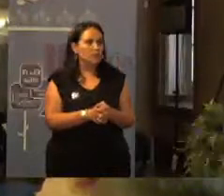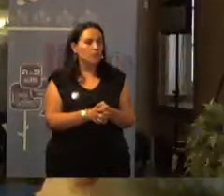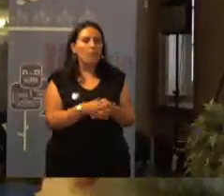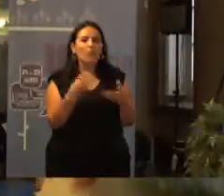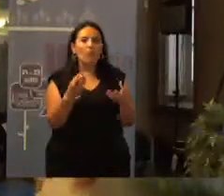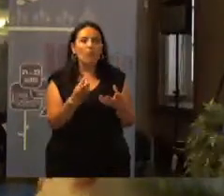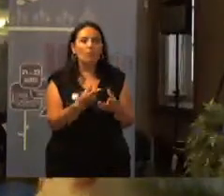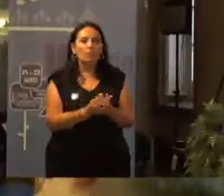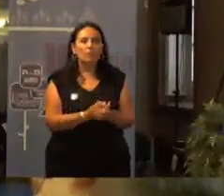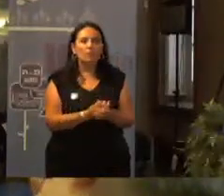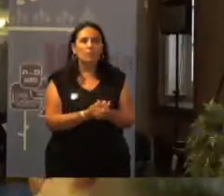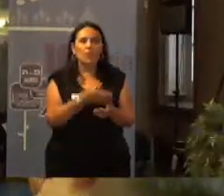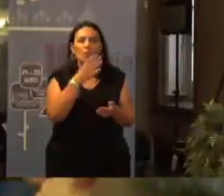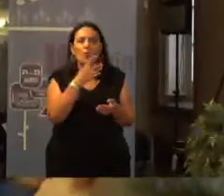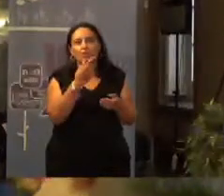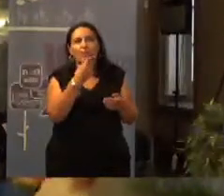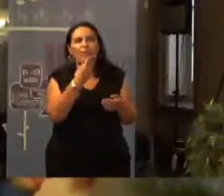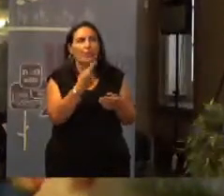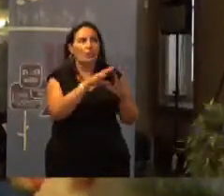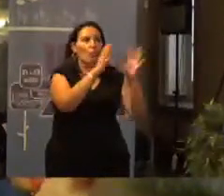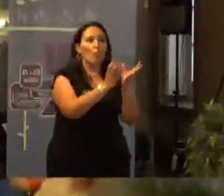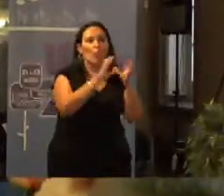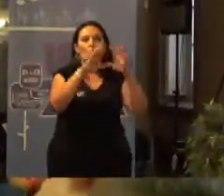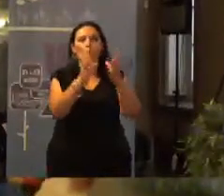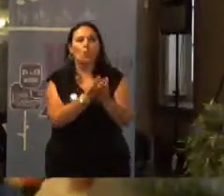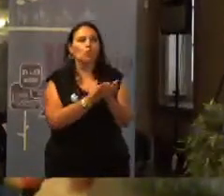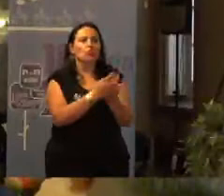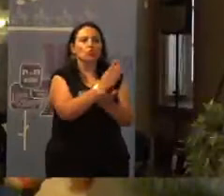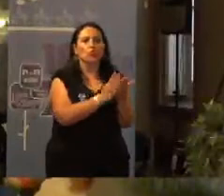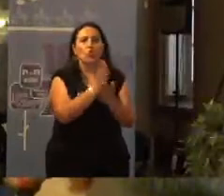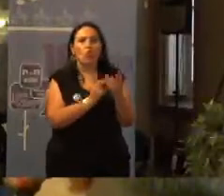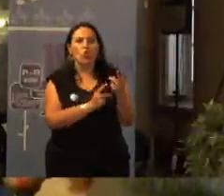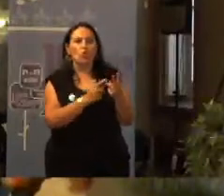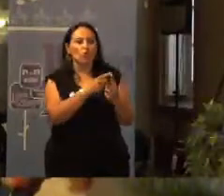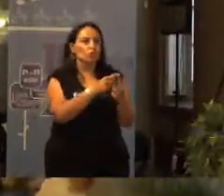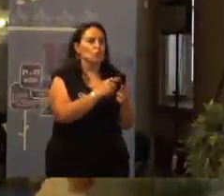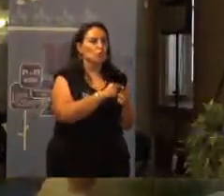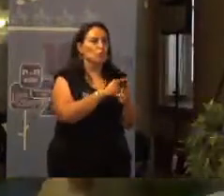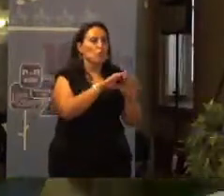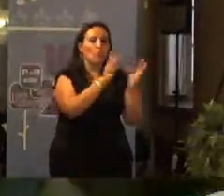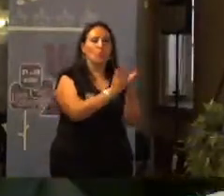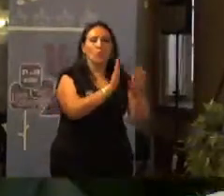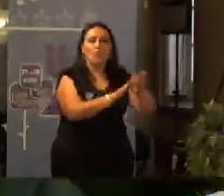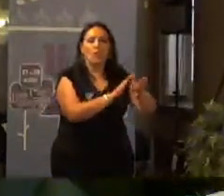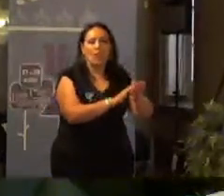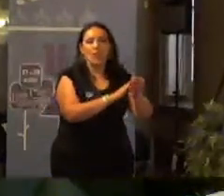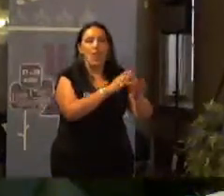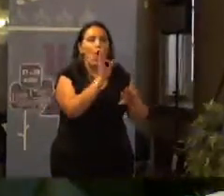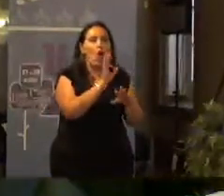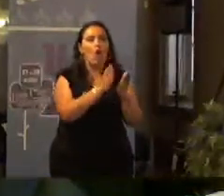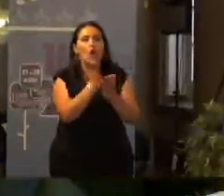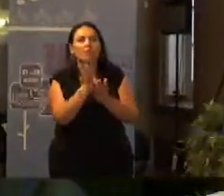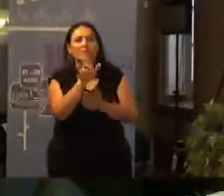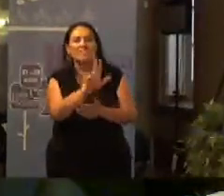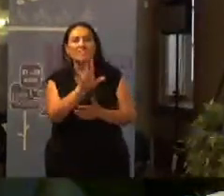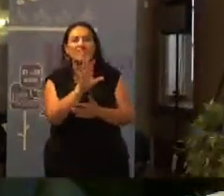de que hai dous mundos, o mundo do nacionalismo das forzas nacionalistas e outro, o mundo onde se xa a esquerda que non é o nacionalismo é outro